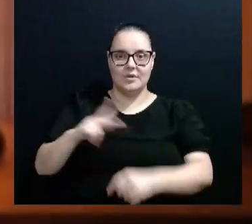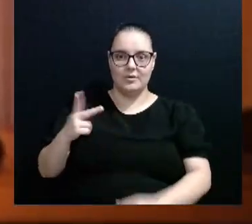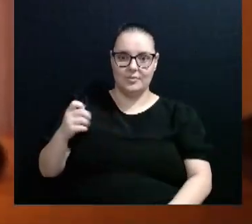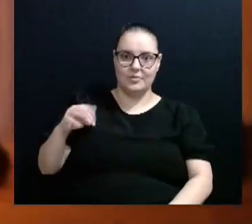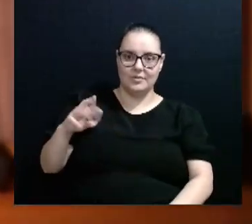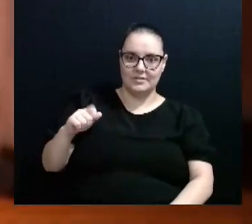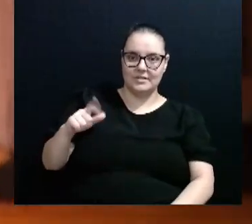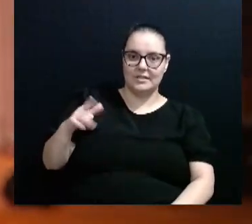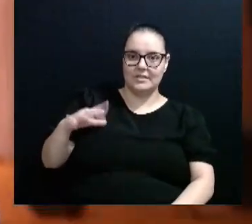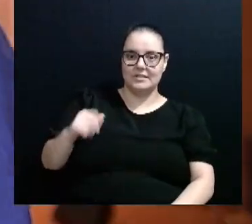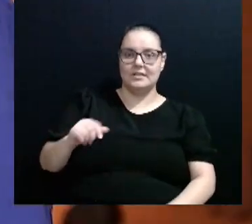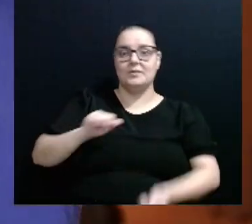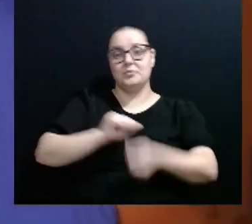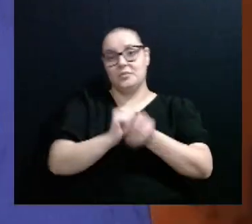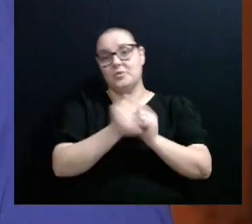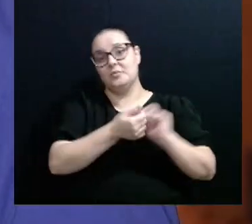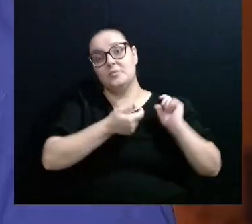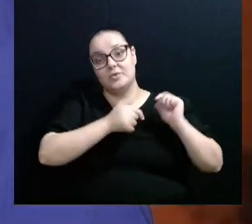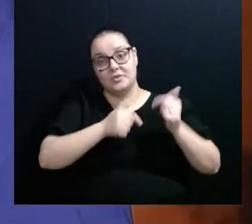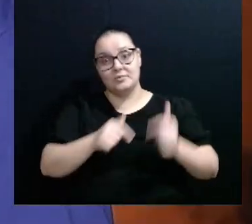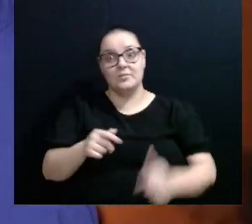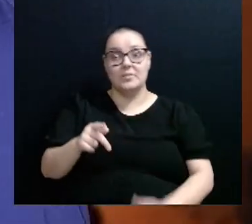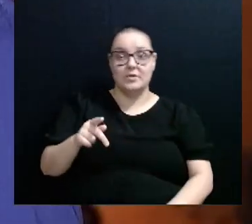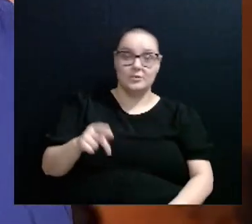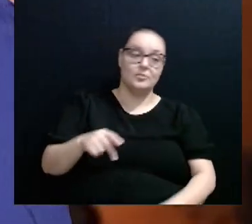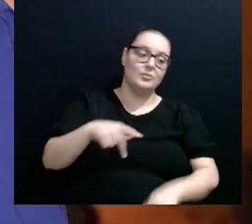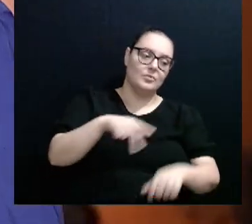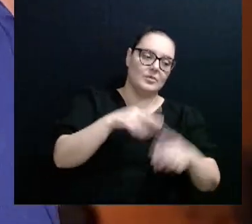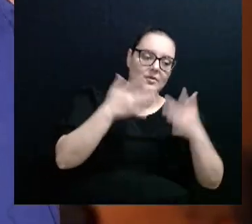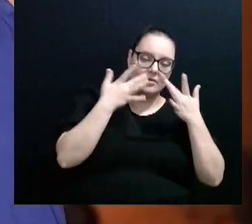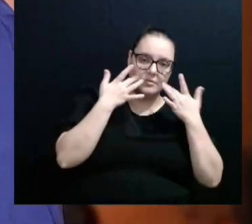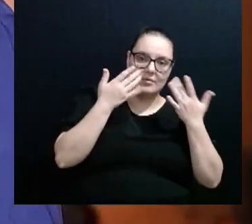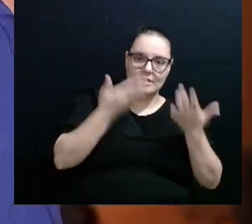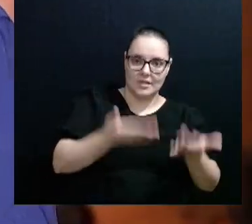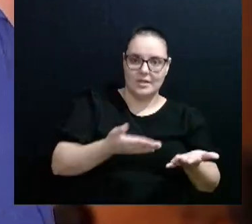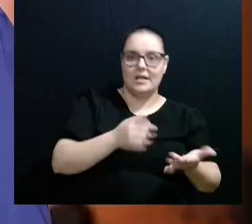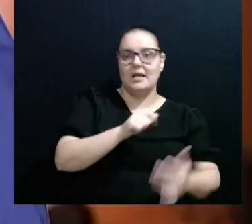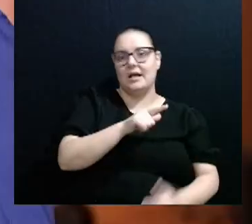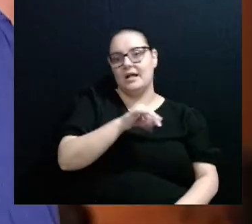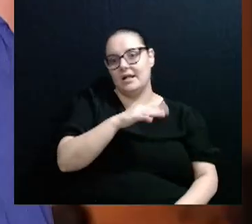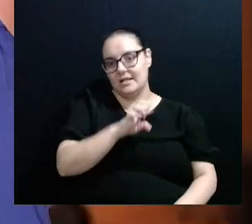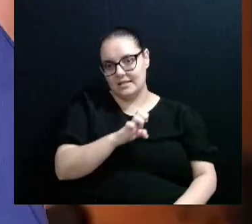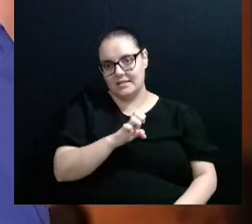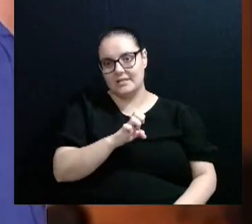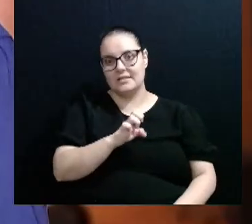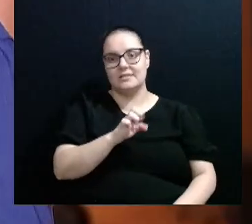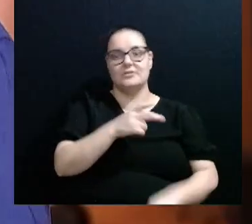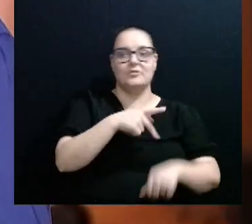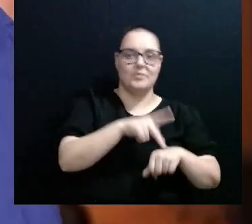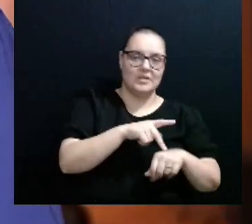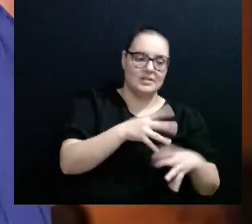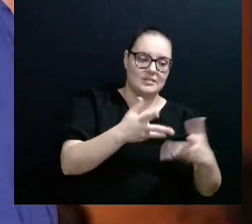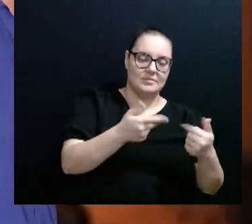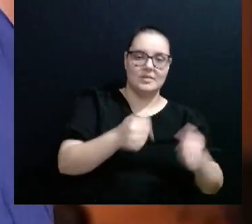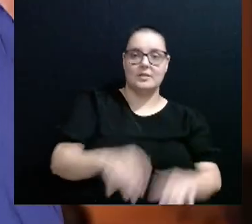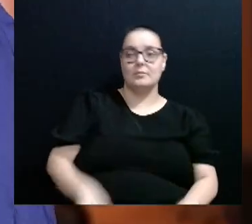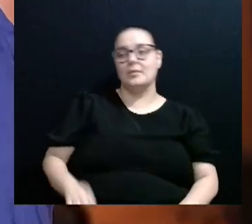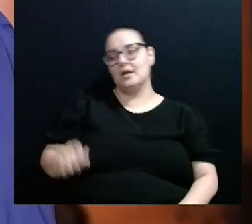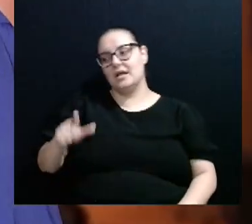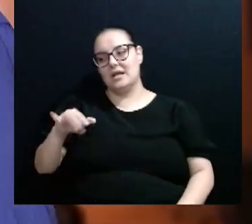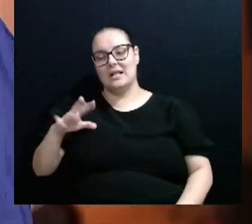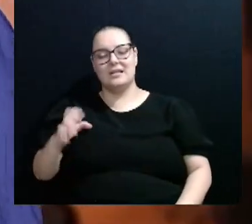né? Alice no País das Maravilhas. Só que a gente traz a história de uma criança, Alice, que não gosta de se alimentar bem, ela prefere comer